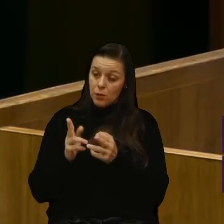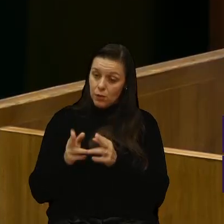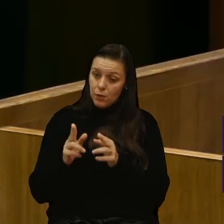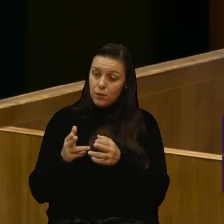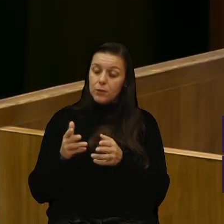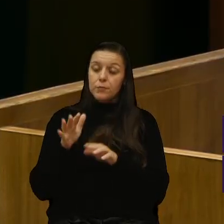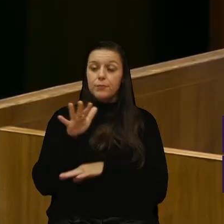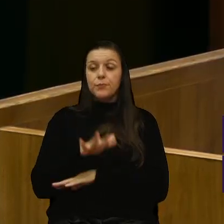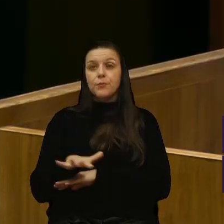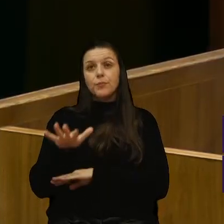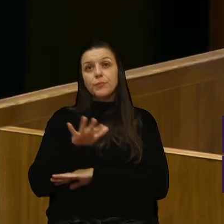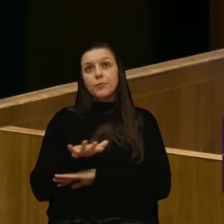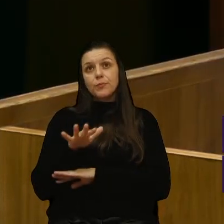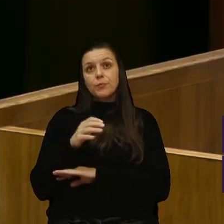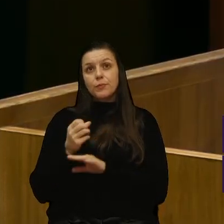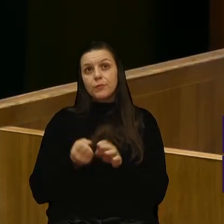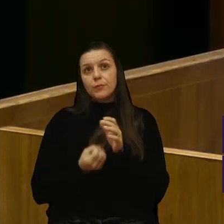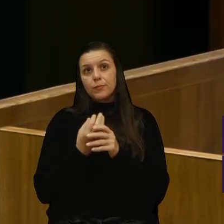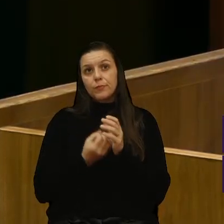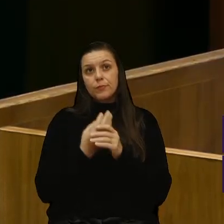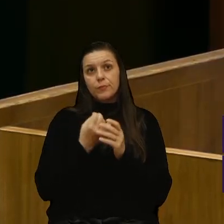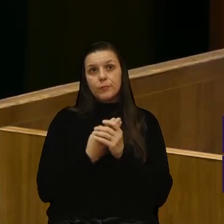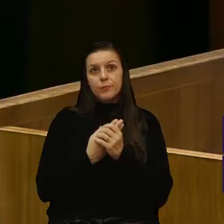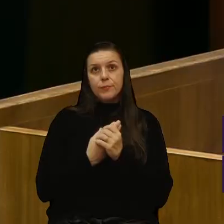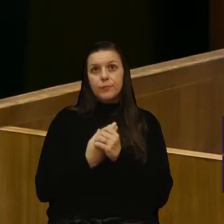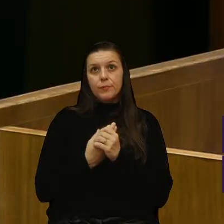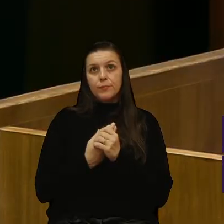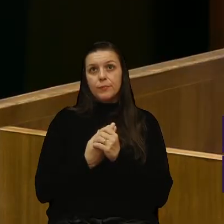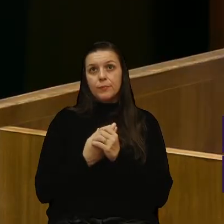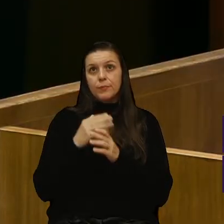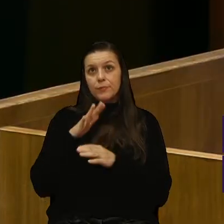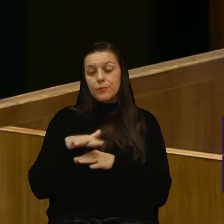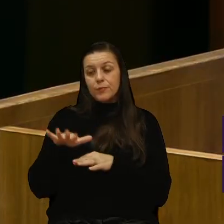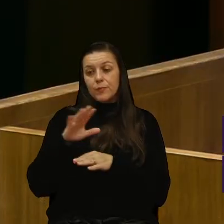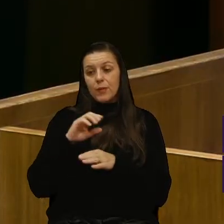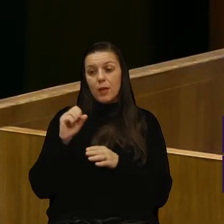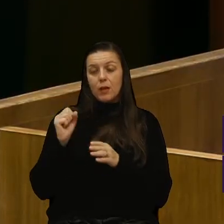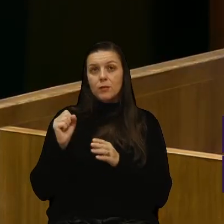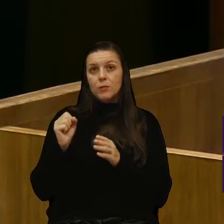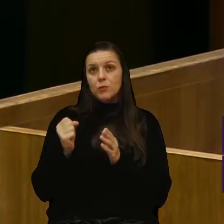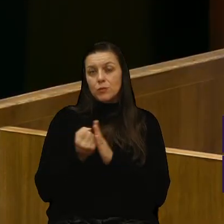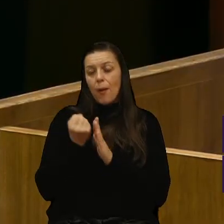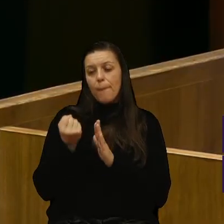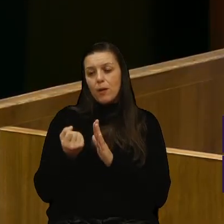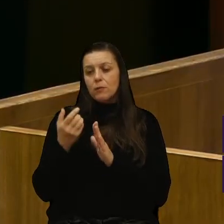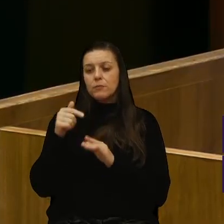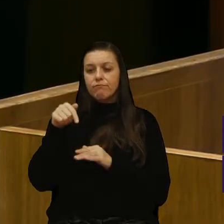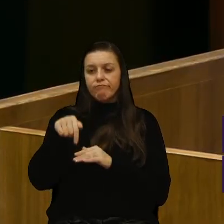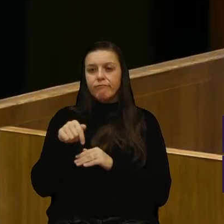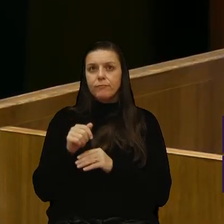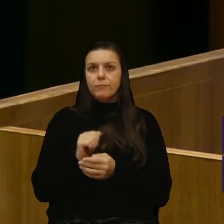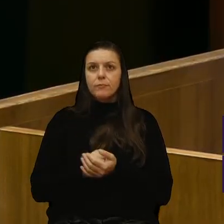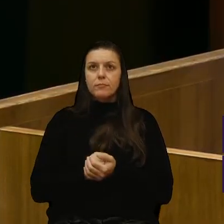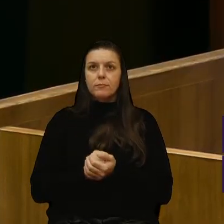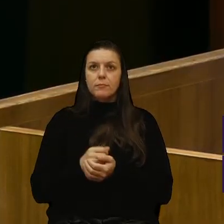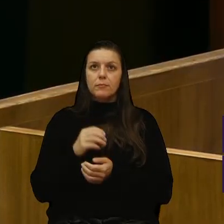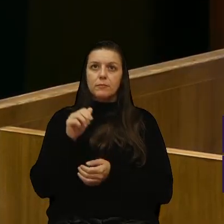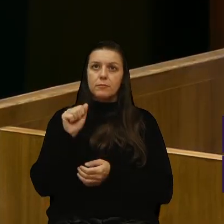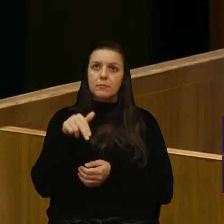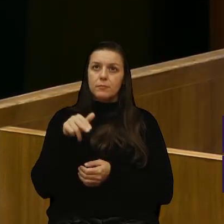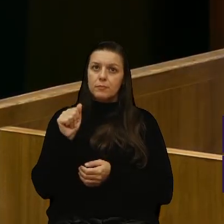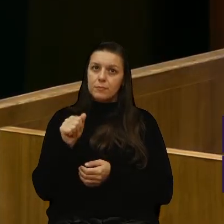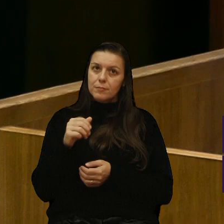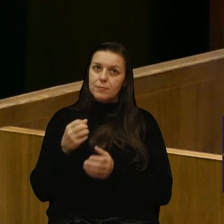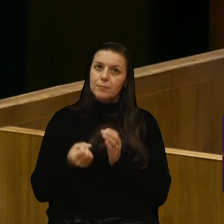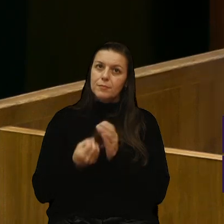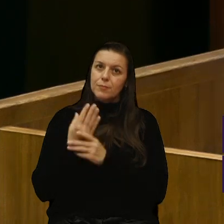os espaços que vão sendo criados, e especialmente espaços simbólicos como esse. Então, a Ana criou,